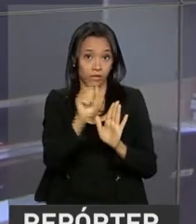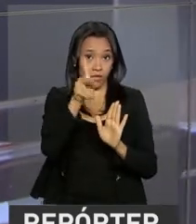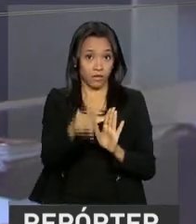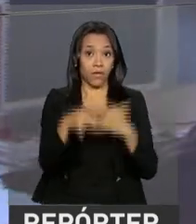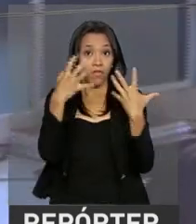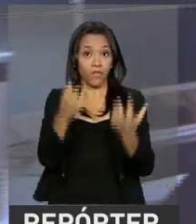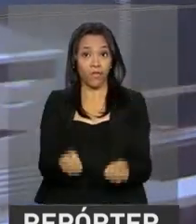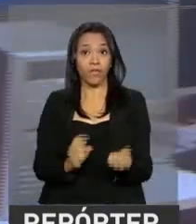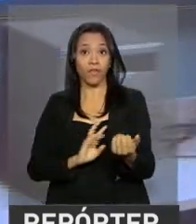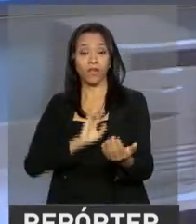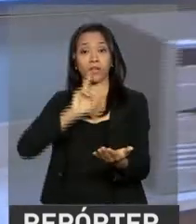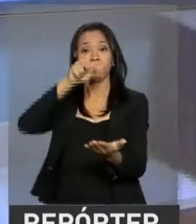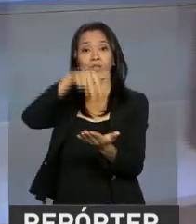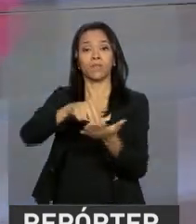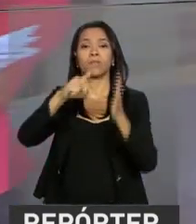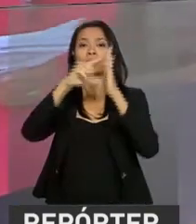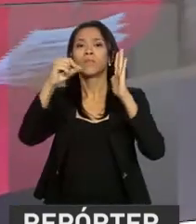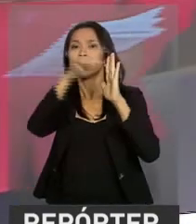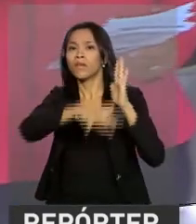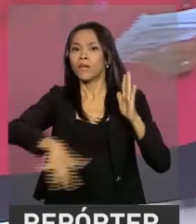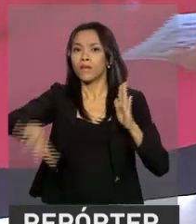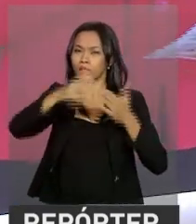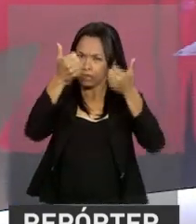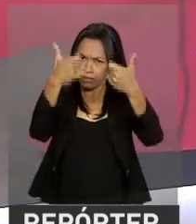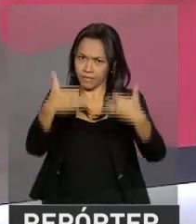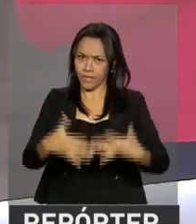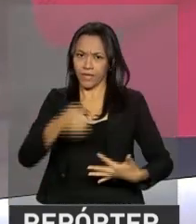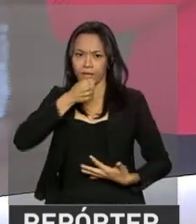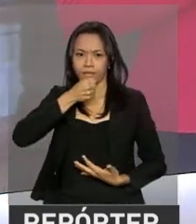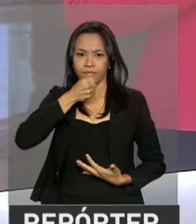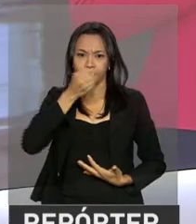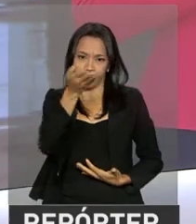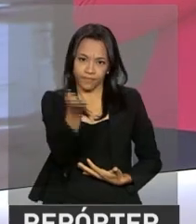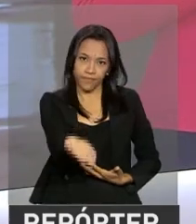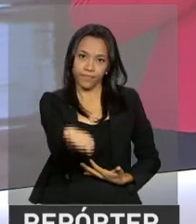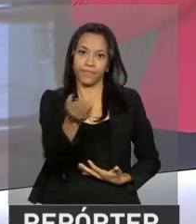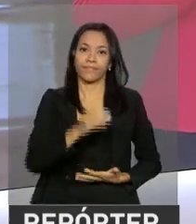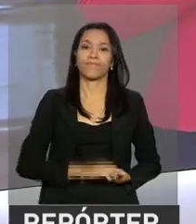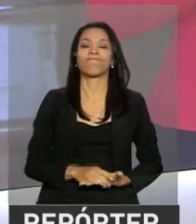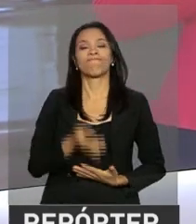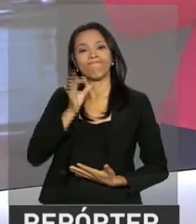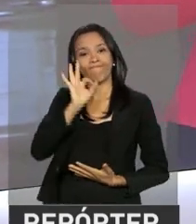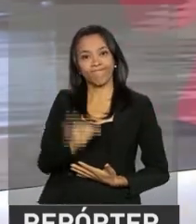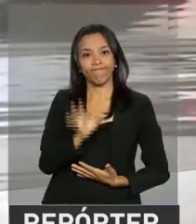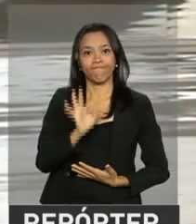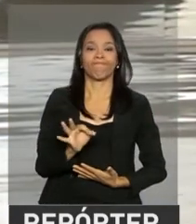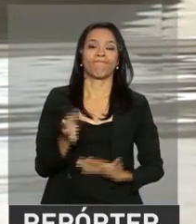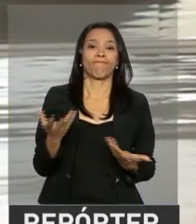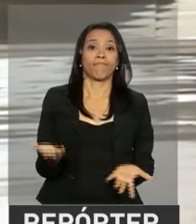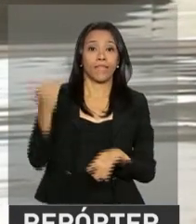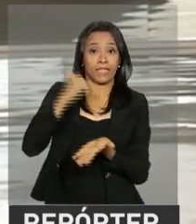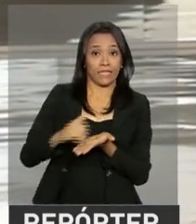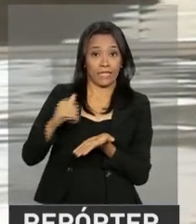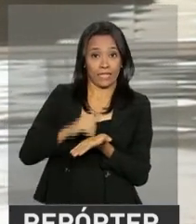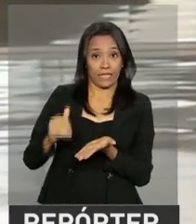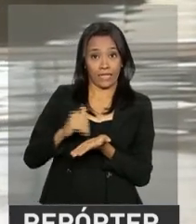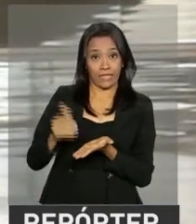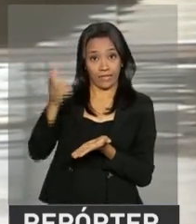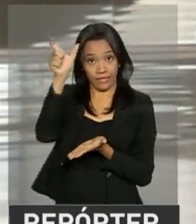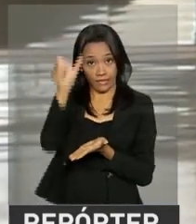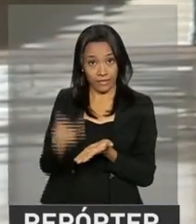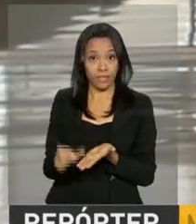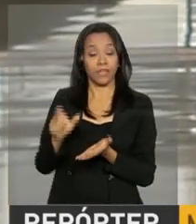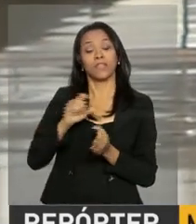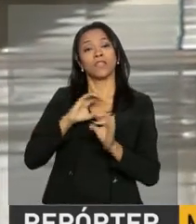ao palácio do planalto saber os detalhes com o mar aqui no piauí mara o renato é isso mesmo a secretaria especial de comunicação